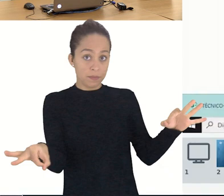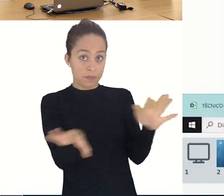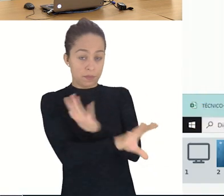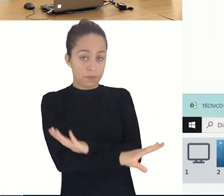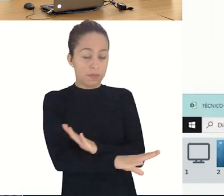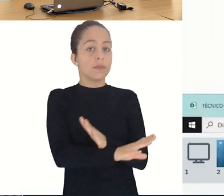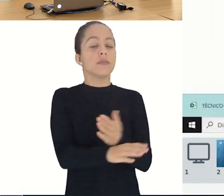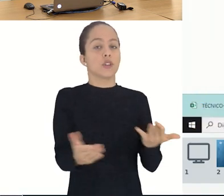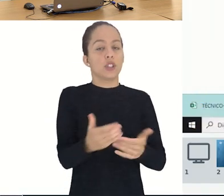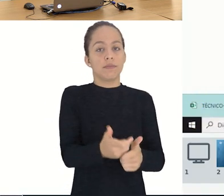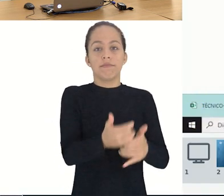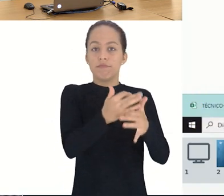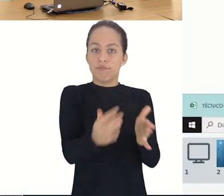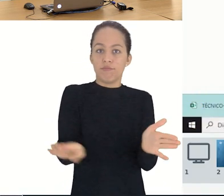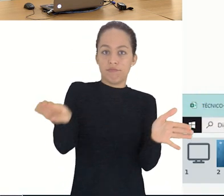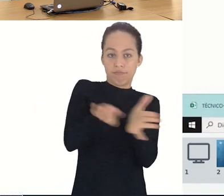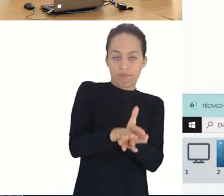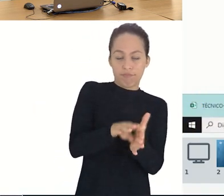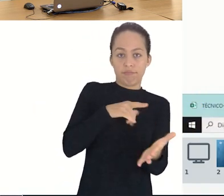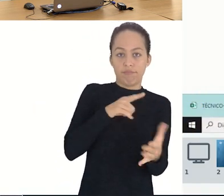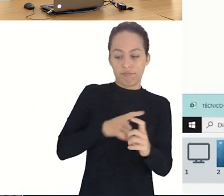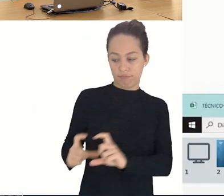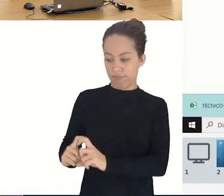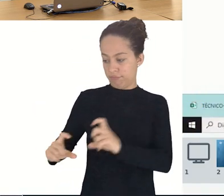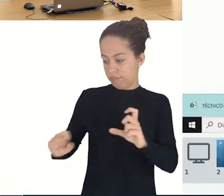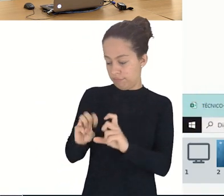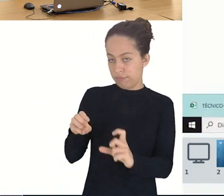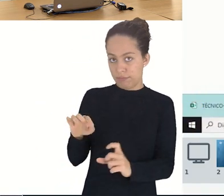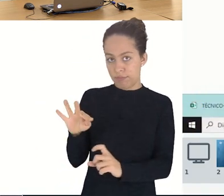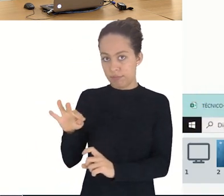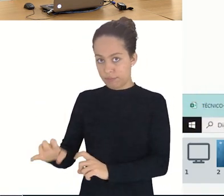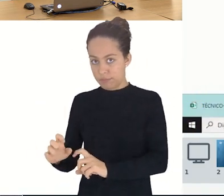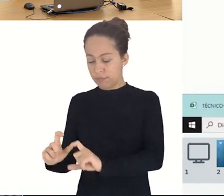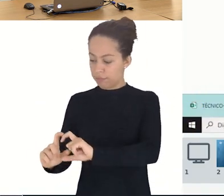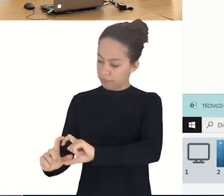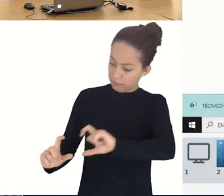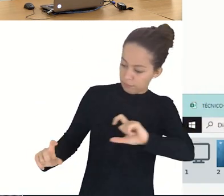Pronto, chegamos ao final da lista. A semente pode ser conferida.